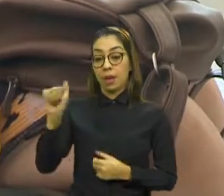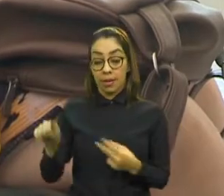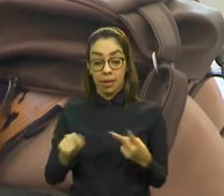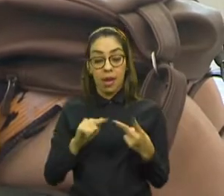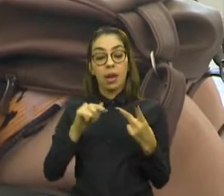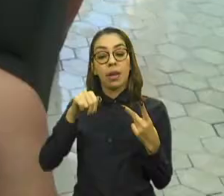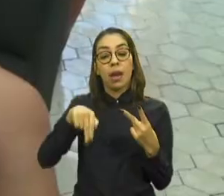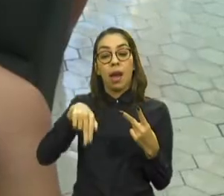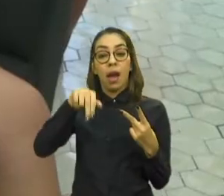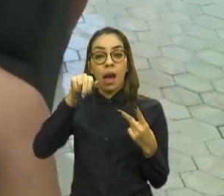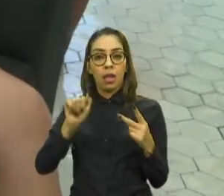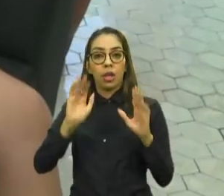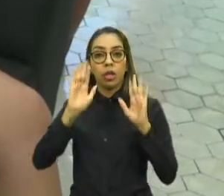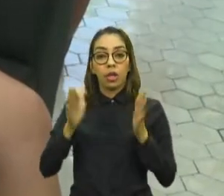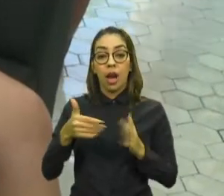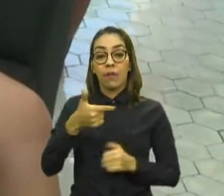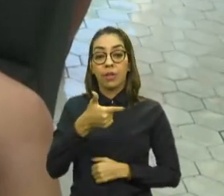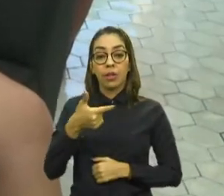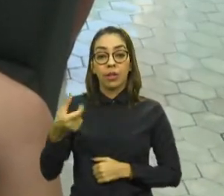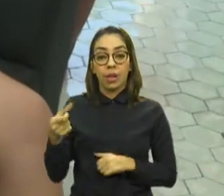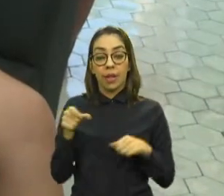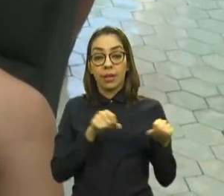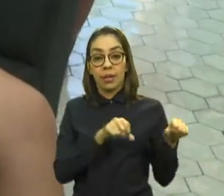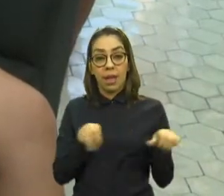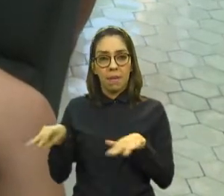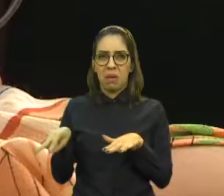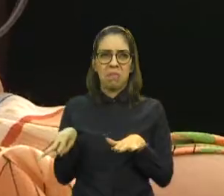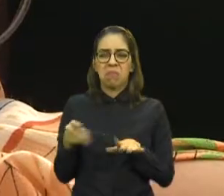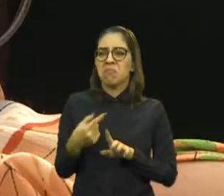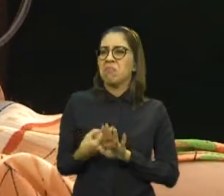semanas de gestação, já não consumiam bebidas